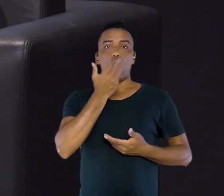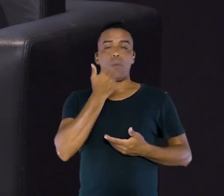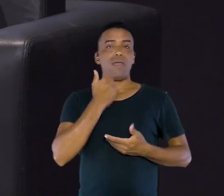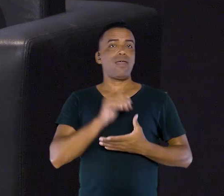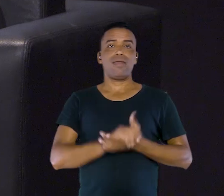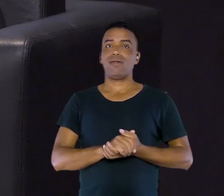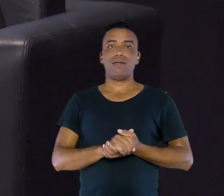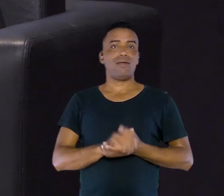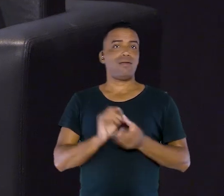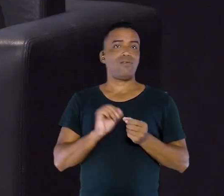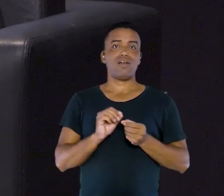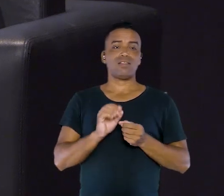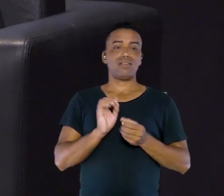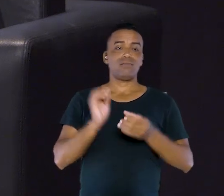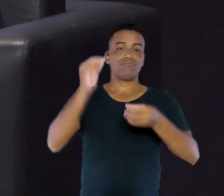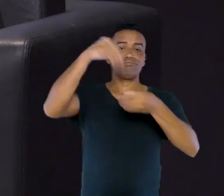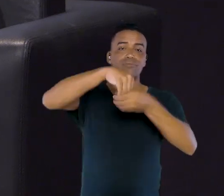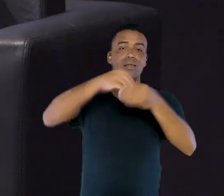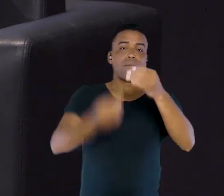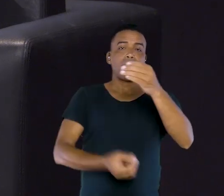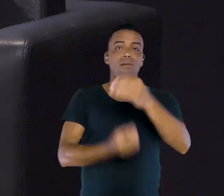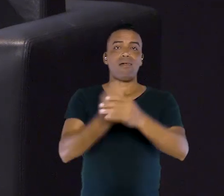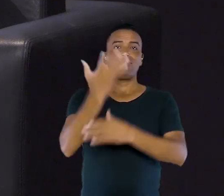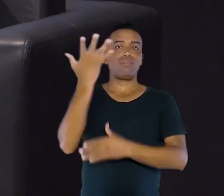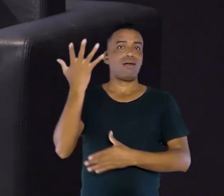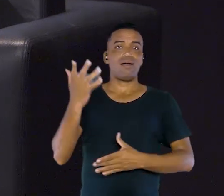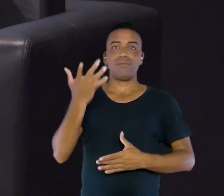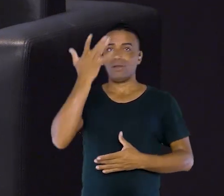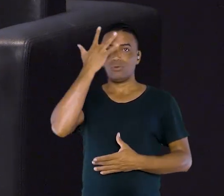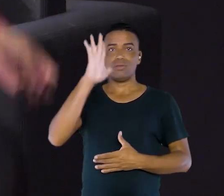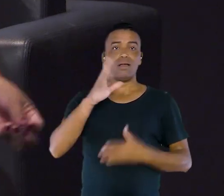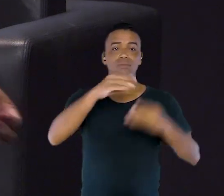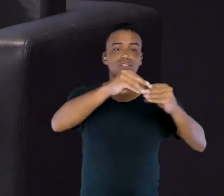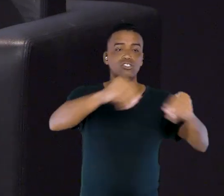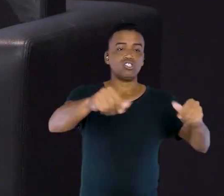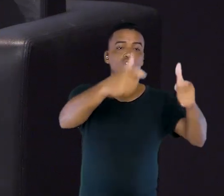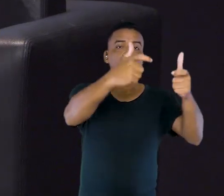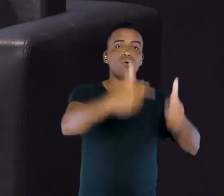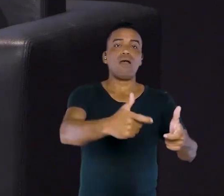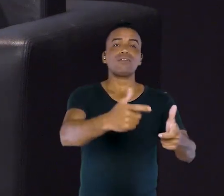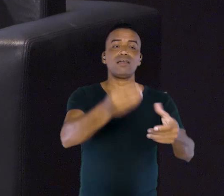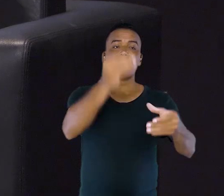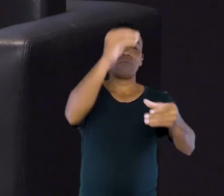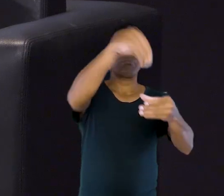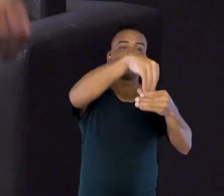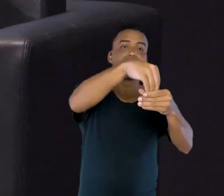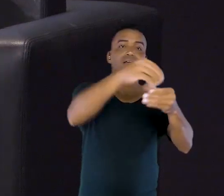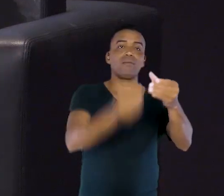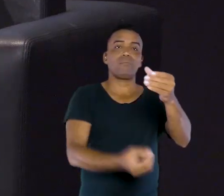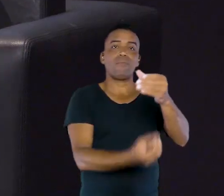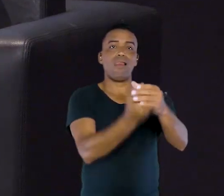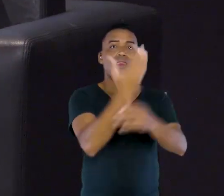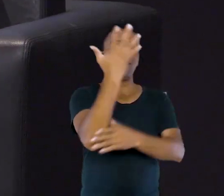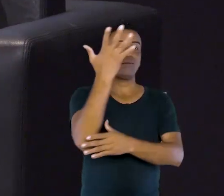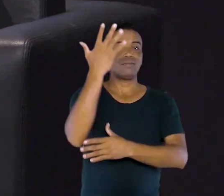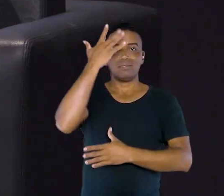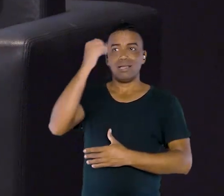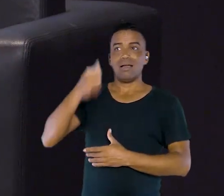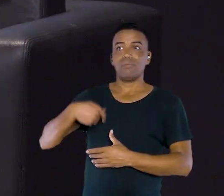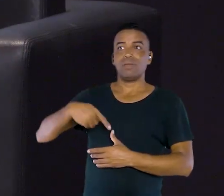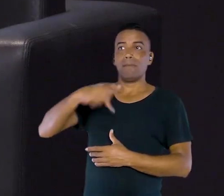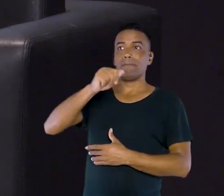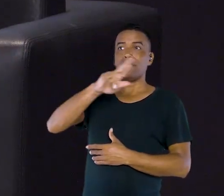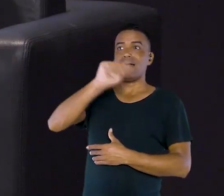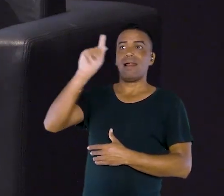sabe comer, mas a gente não tem coragem de ir plantar, porque você não sabe o solo certo para ir deixar. Você sabe só sair